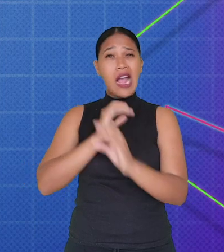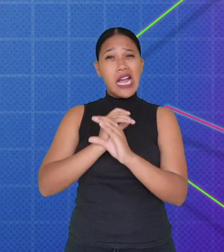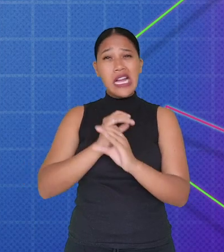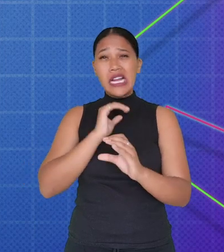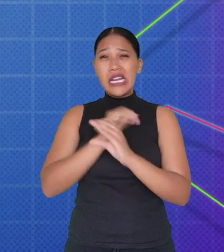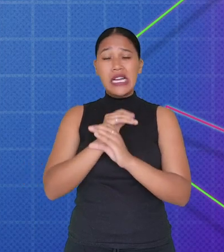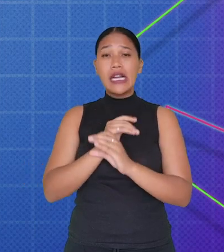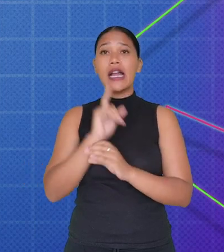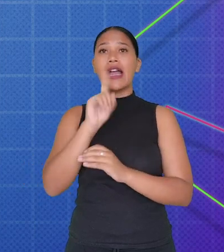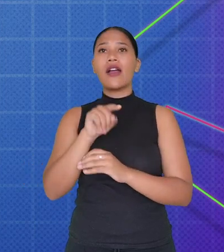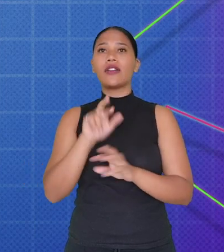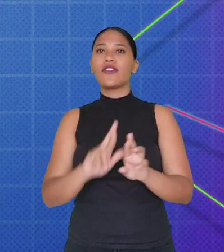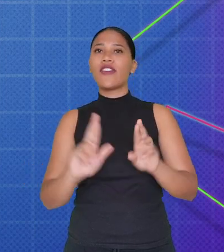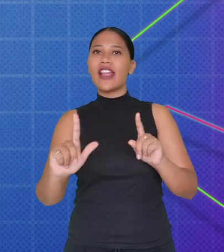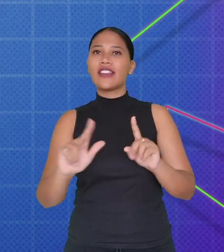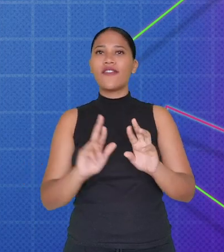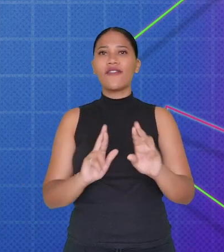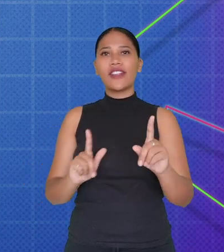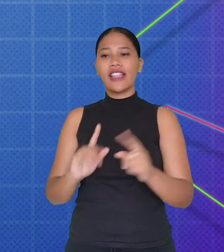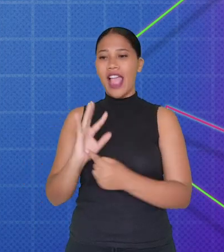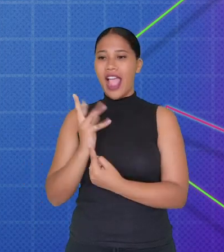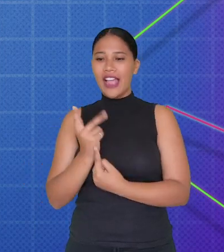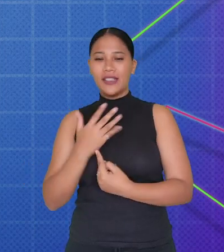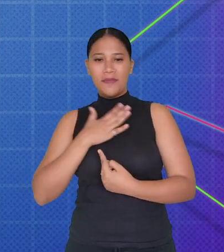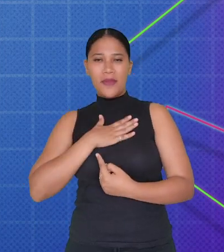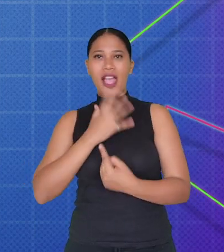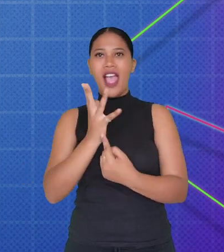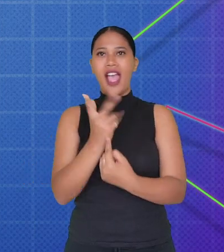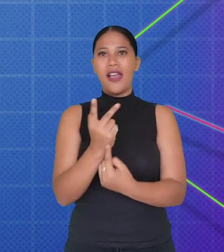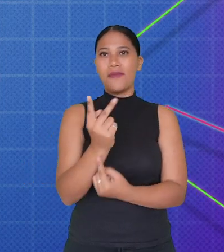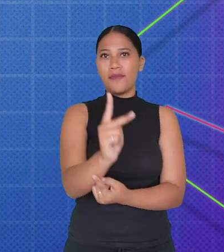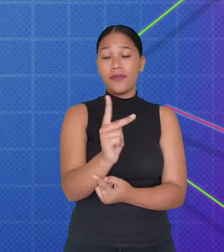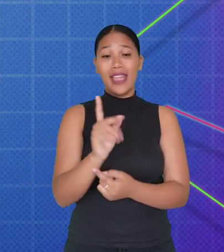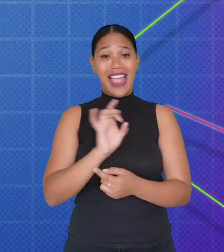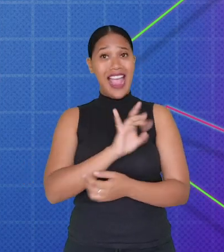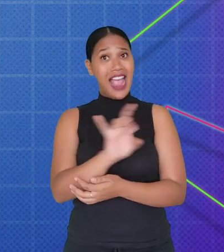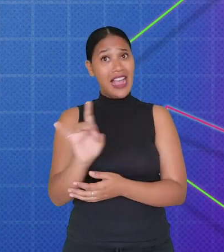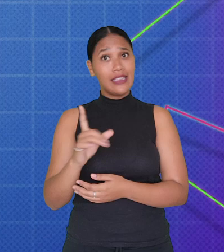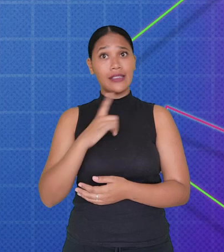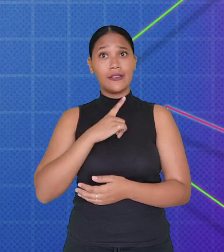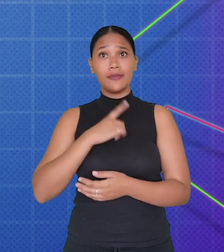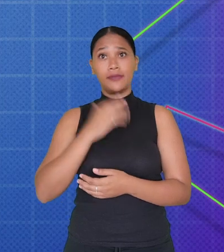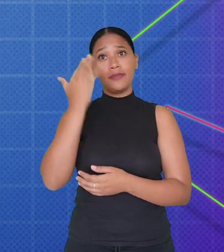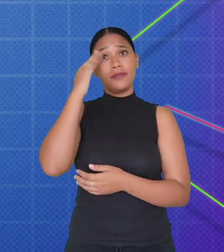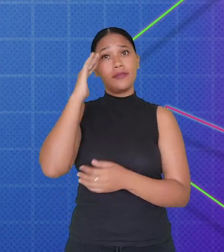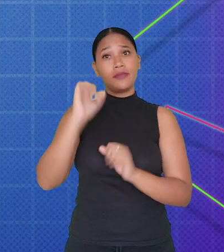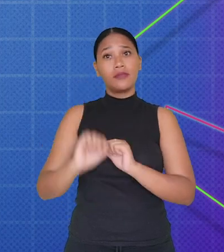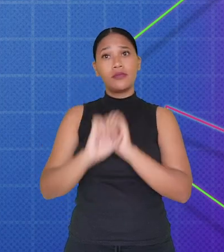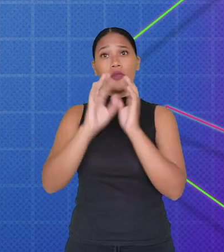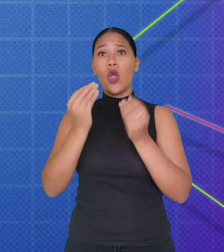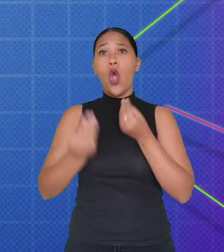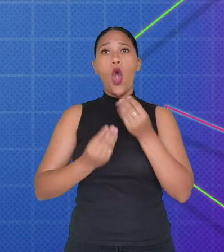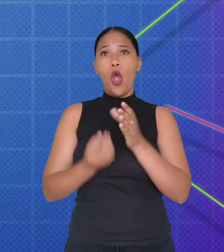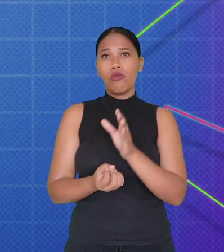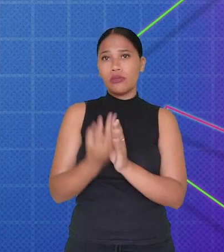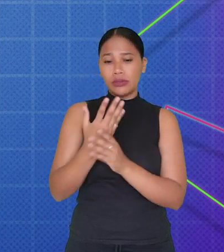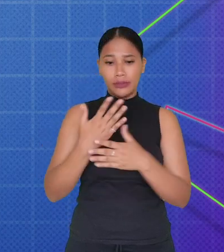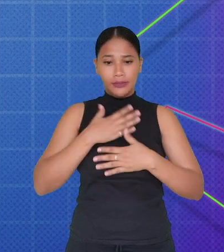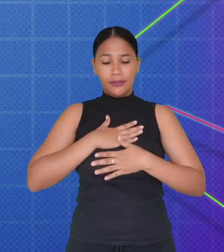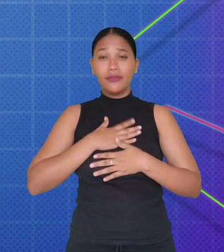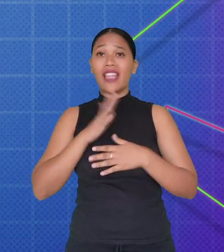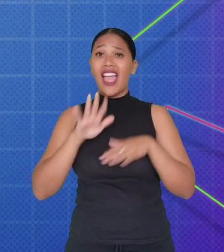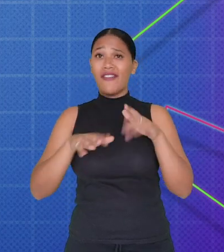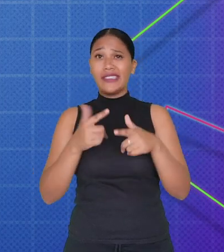falta de comunicação é a diferença no estilo artístico entre os artistas cada artista tem sua própria interpretação do que deve ser criado